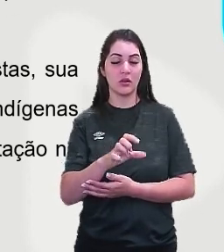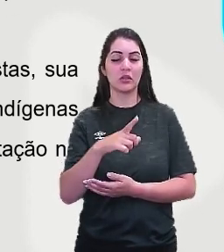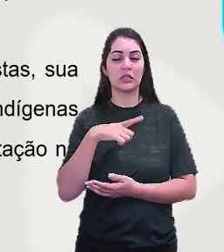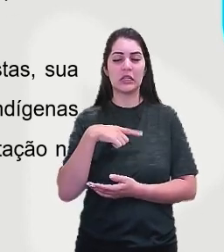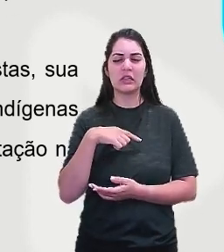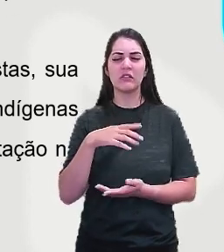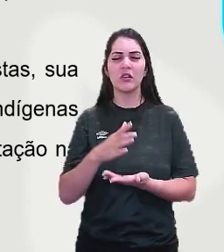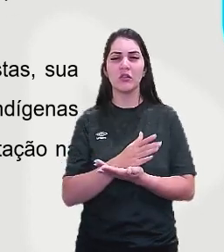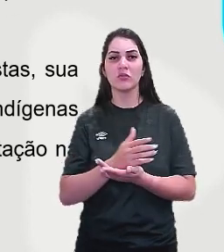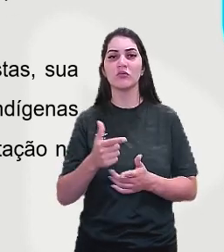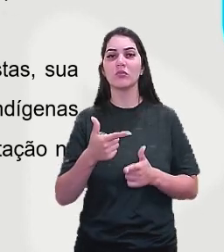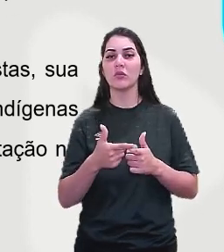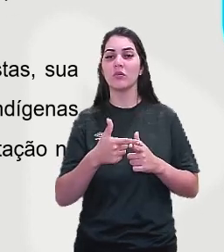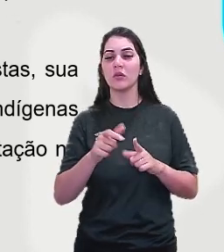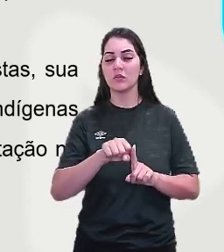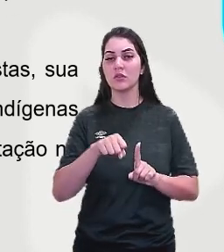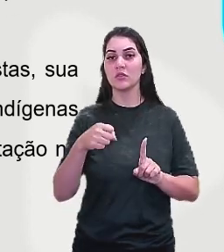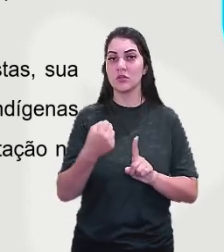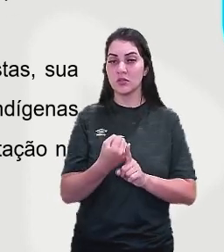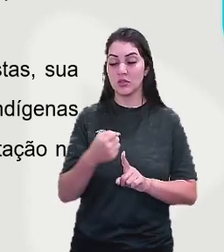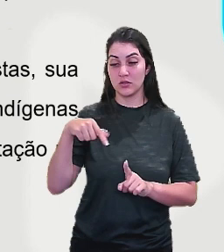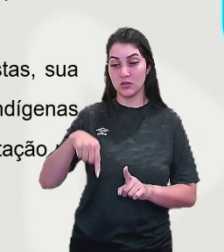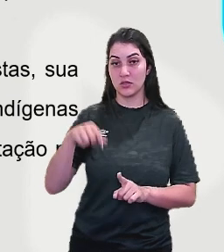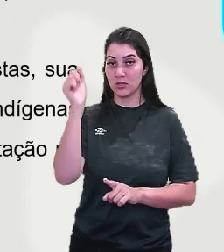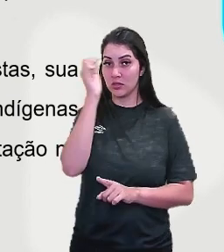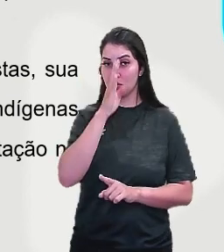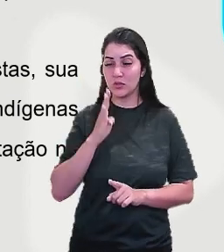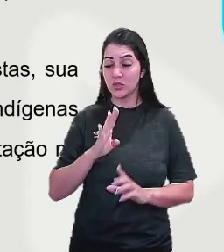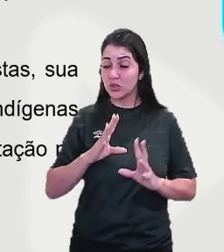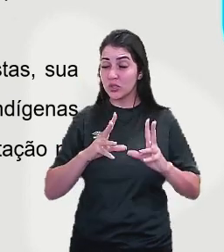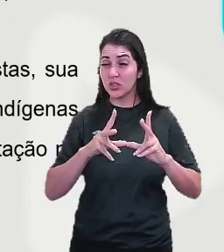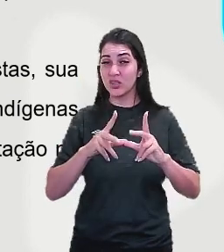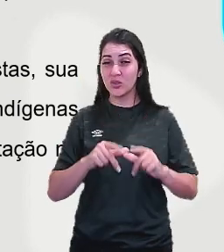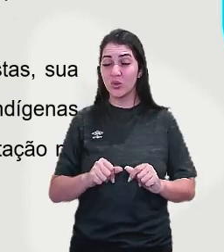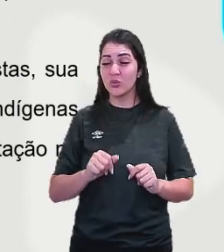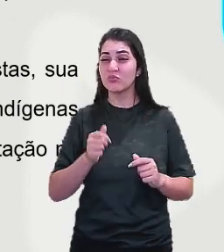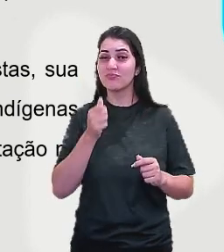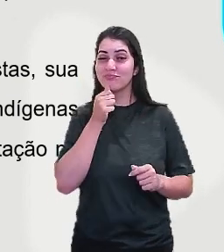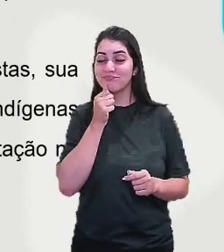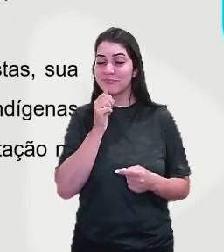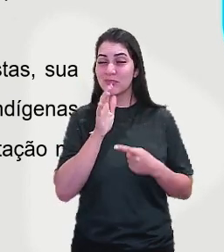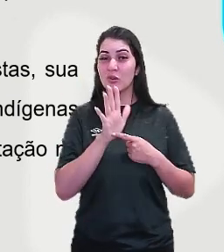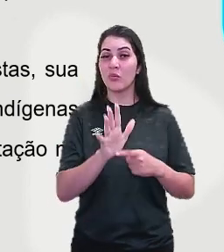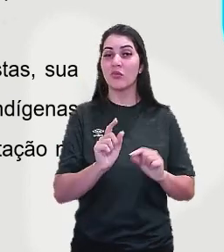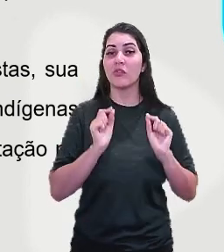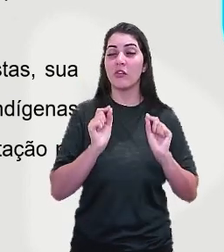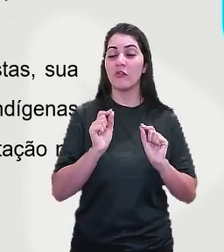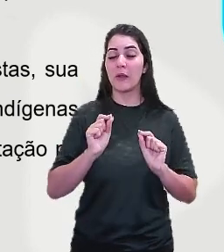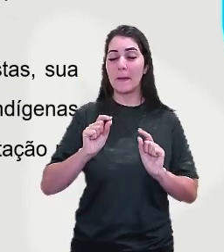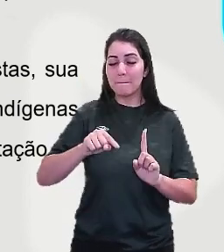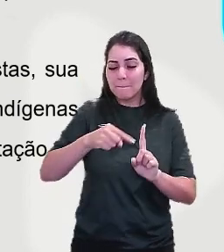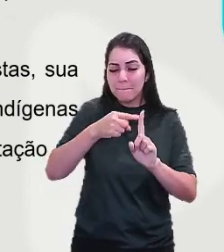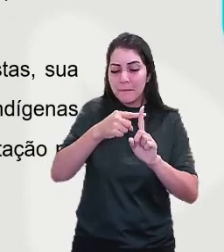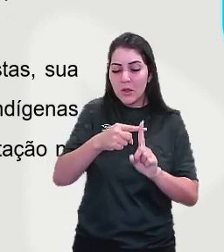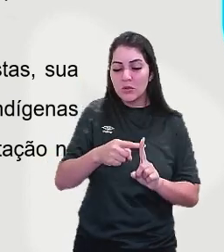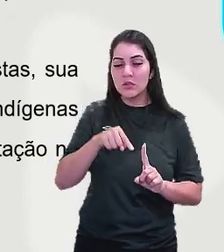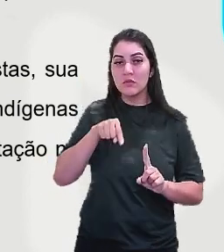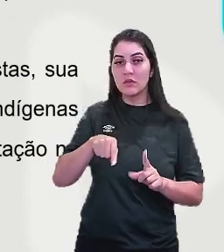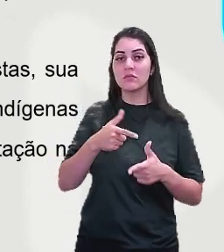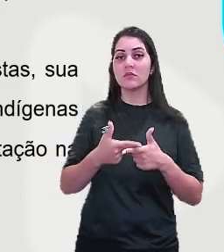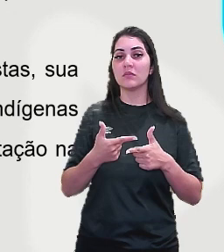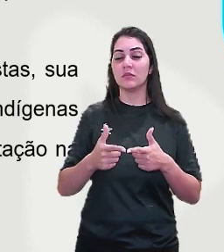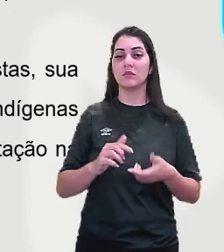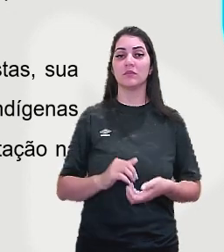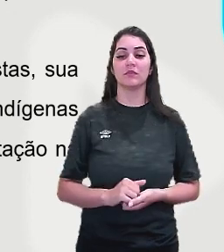sociais no Brasil. Porém, não eram todos. Ele ainda não abordava tão positivamente esses